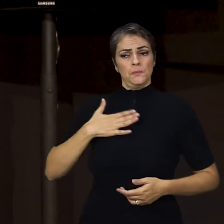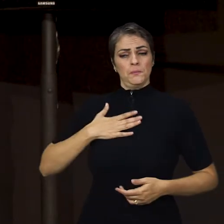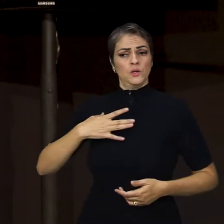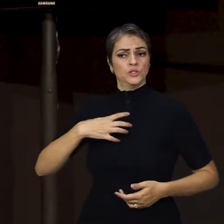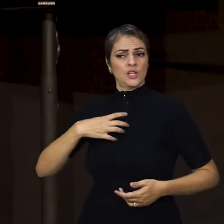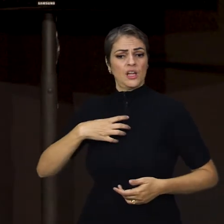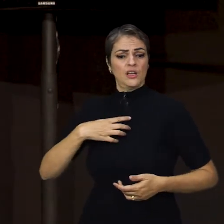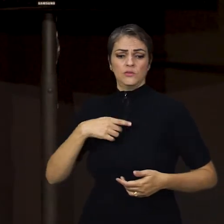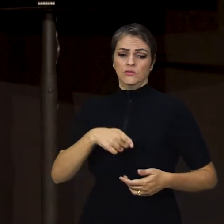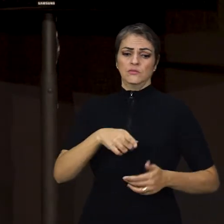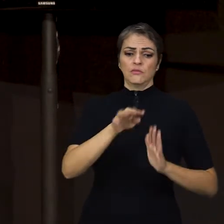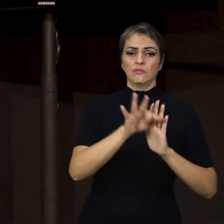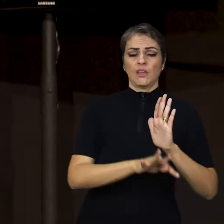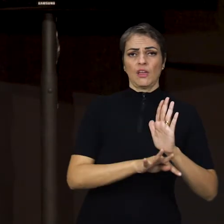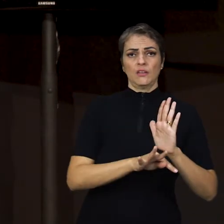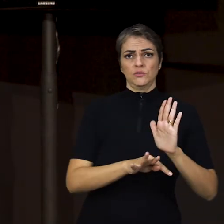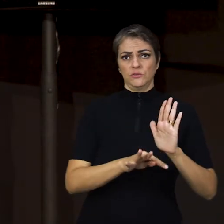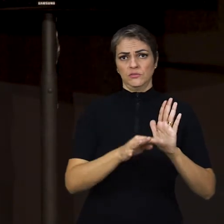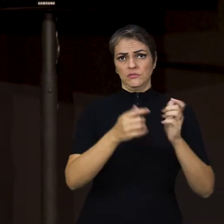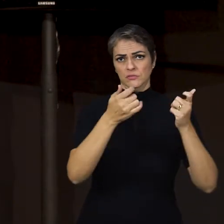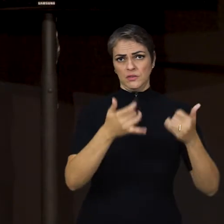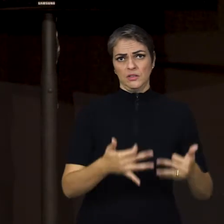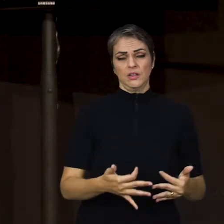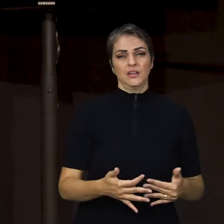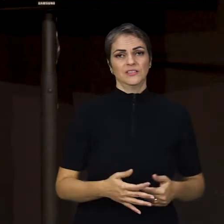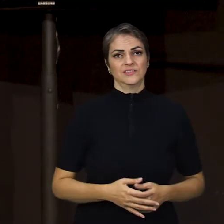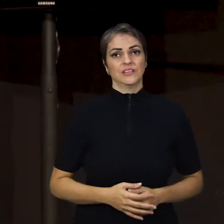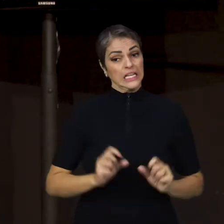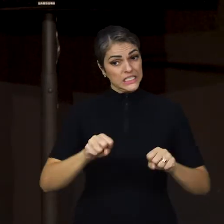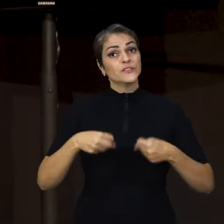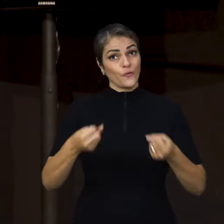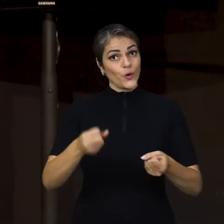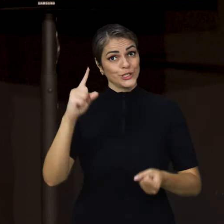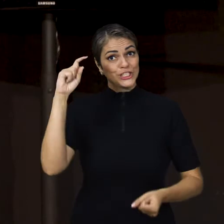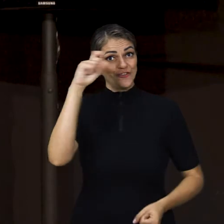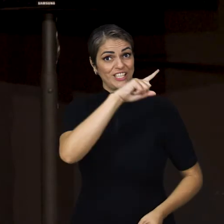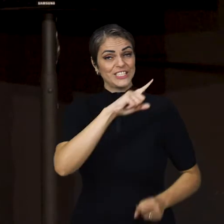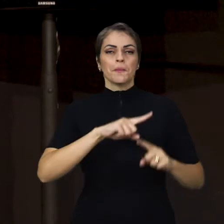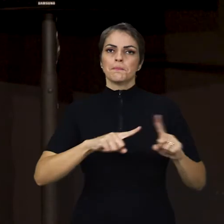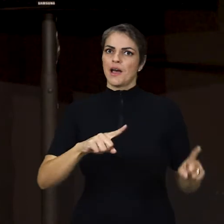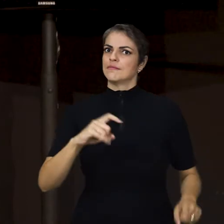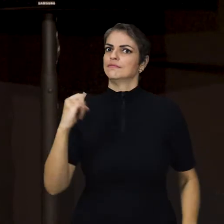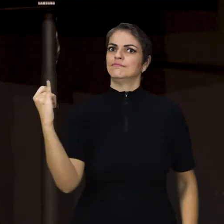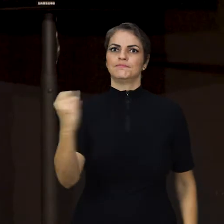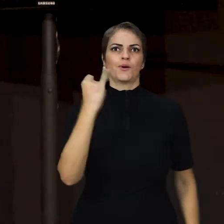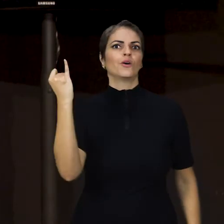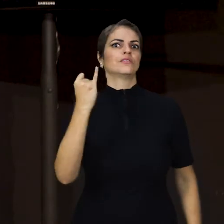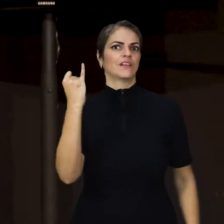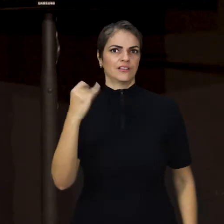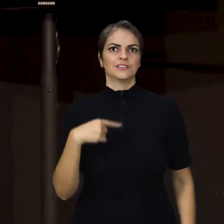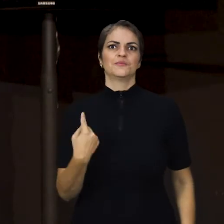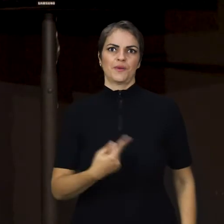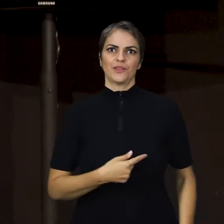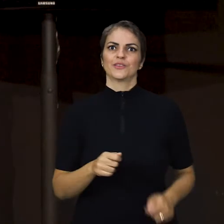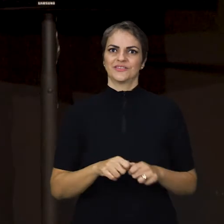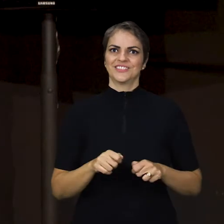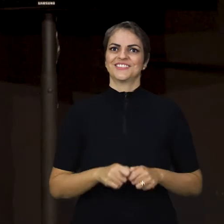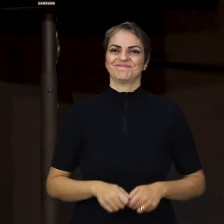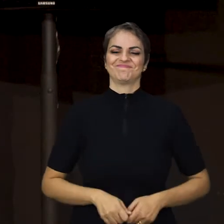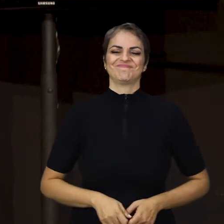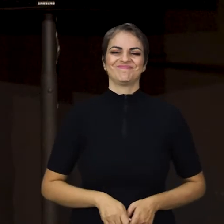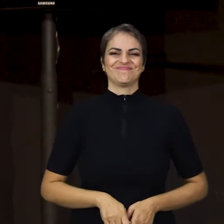texto propriamente. E é um esforço muito difícil, mas extremamente válido para que nós façamos,